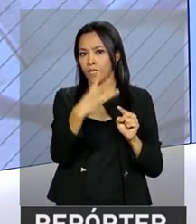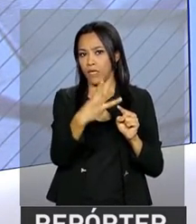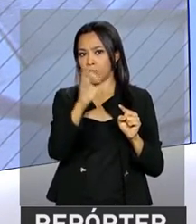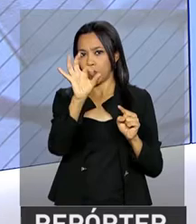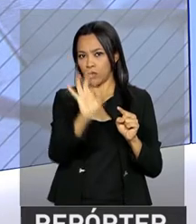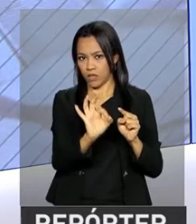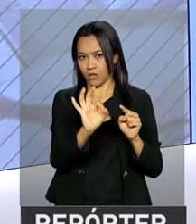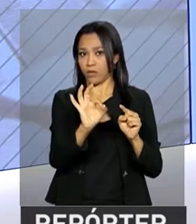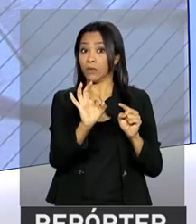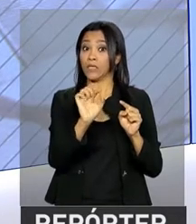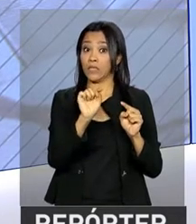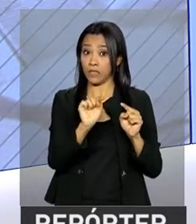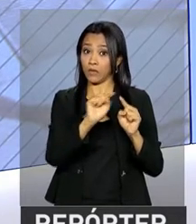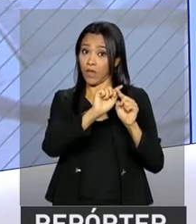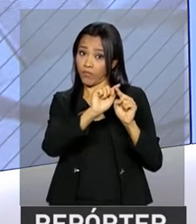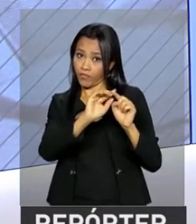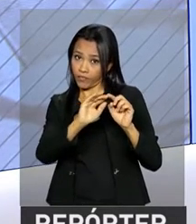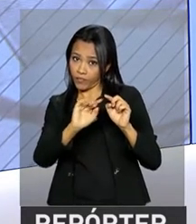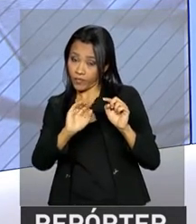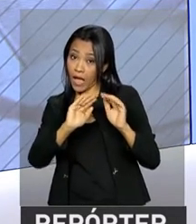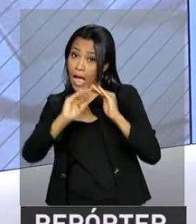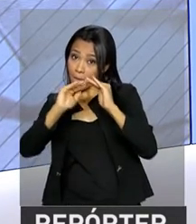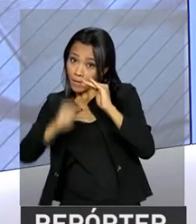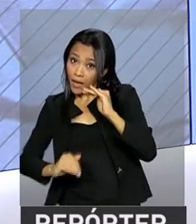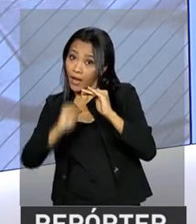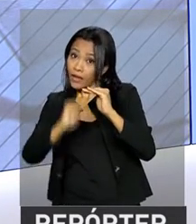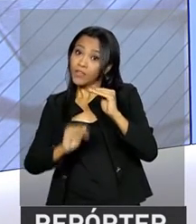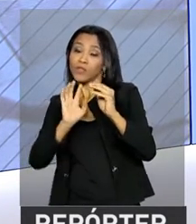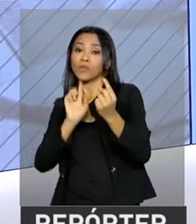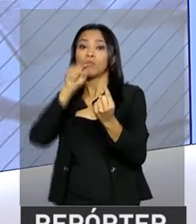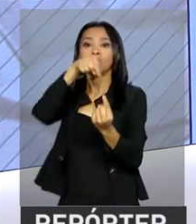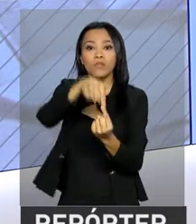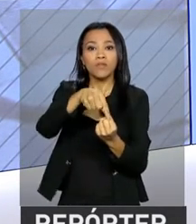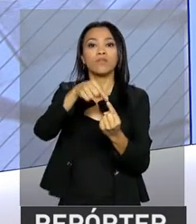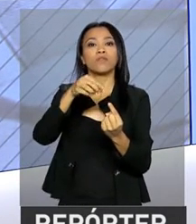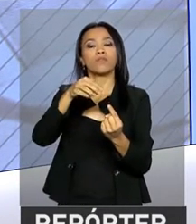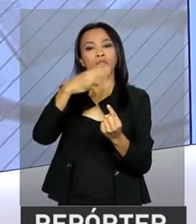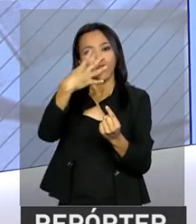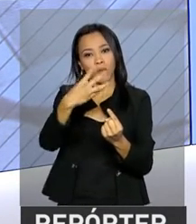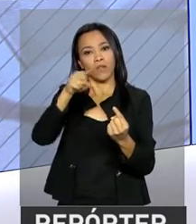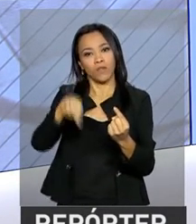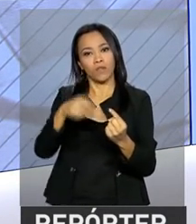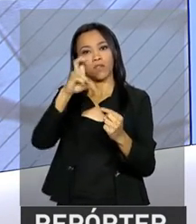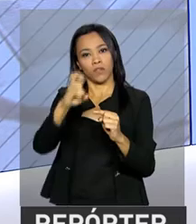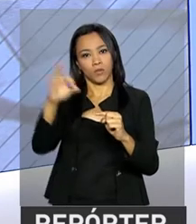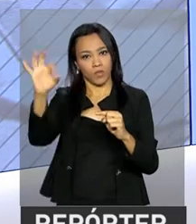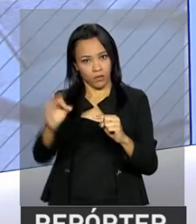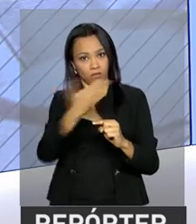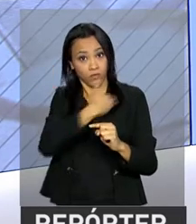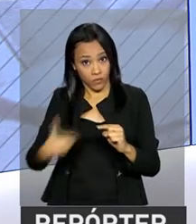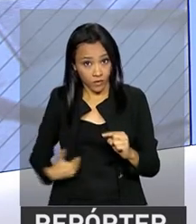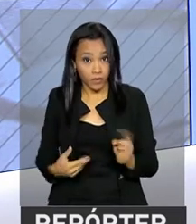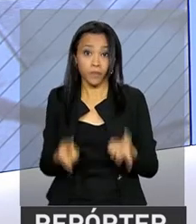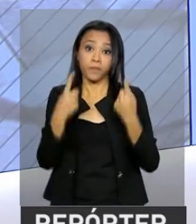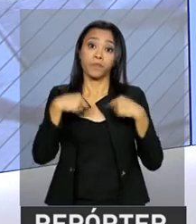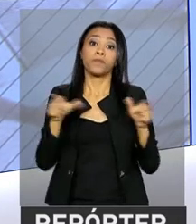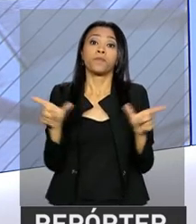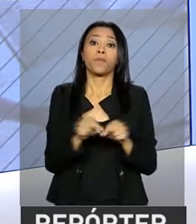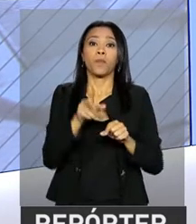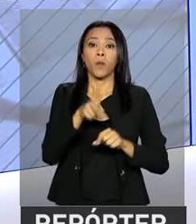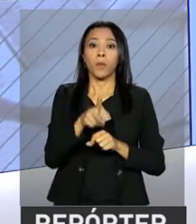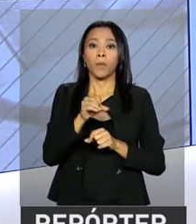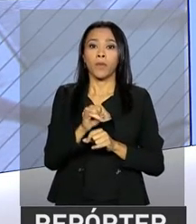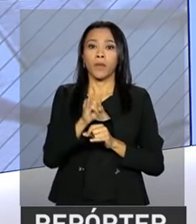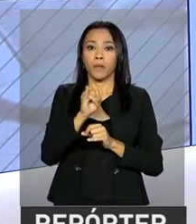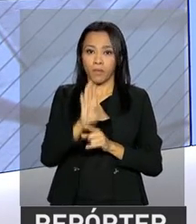4,43%, ficando assim abaixo do centro da meta, que é de 4,5%. Para o PIB, que é o Produto